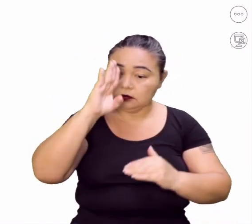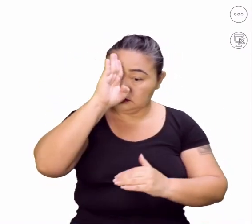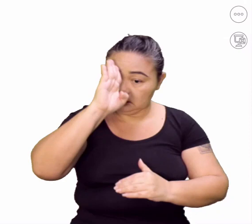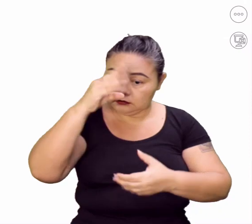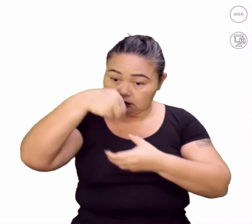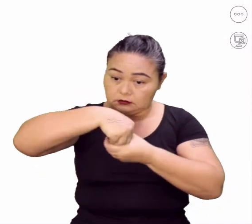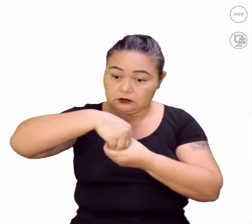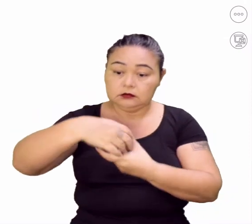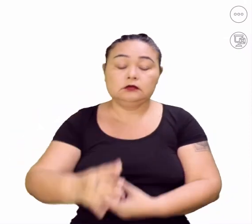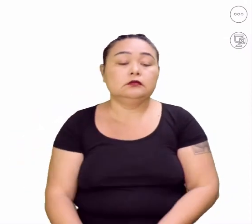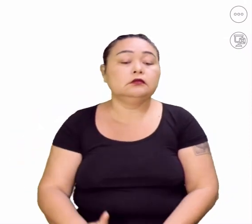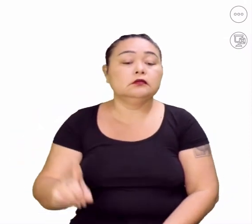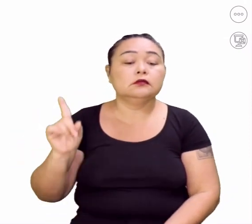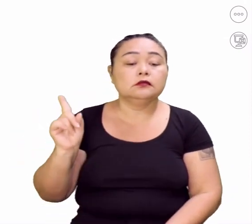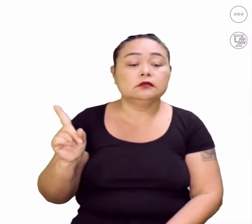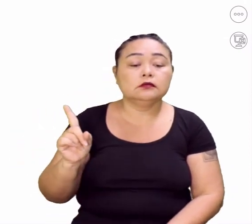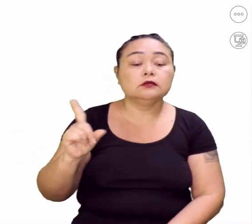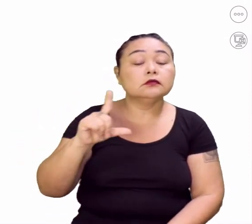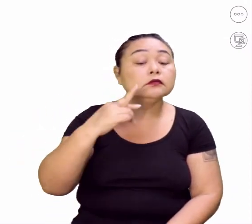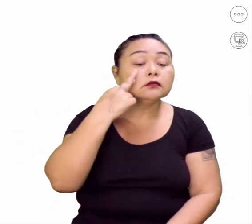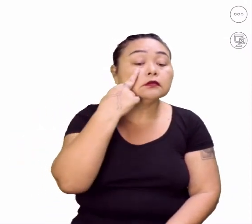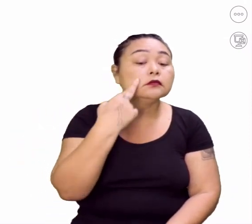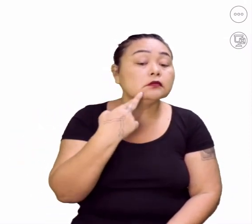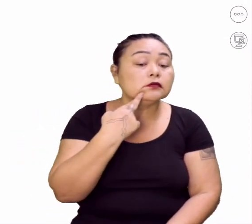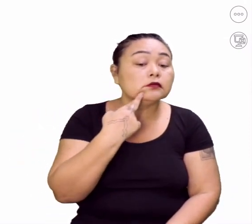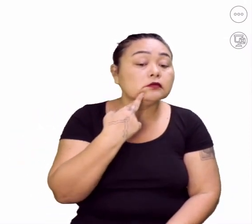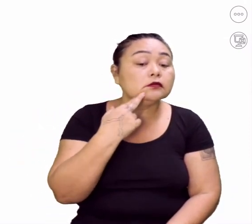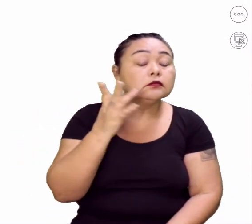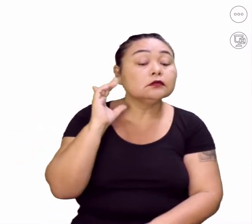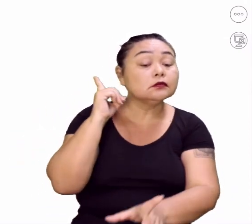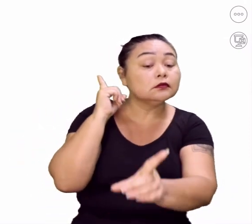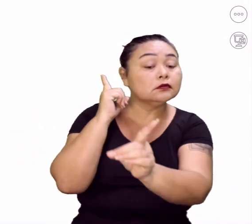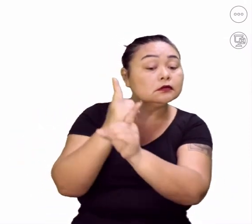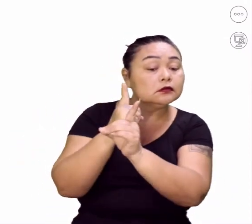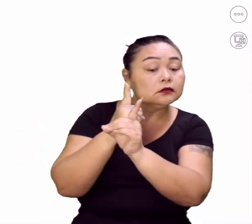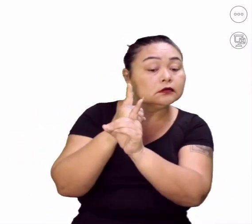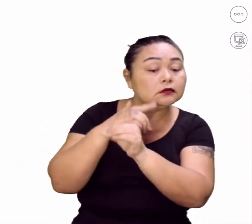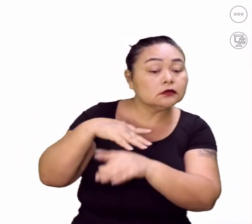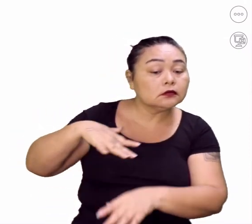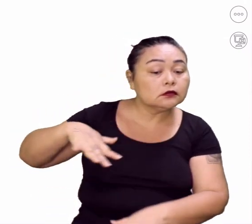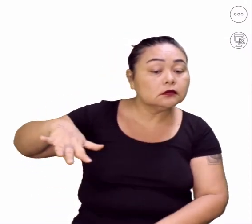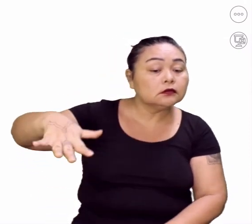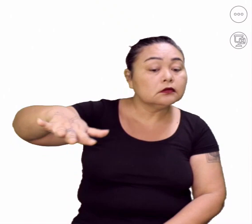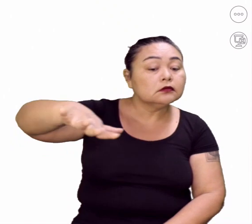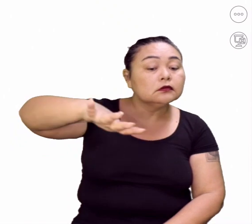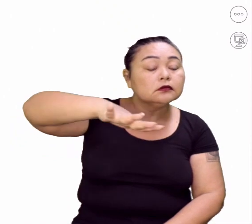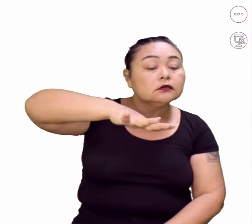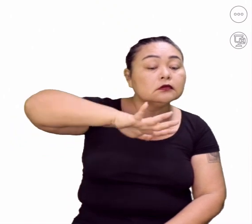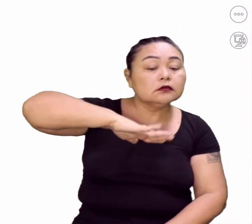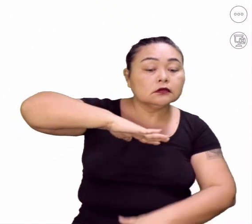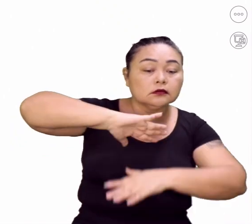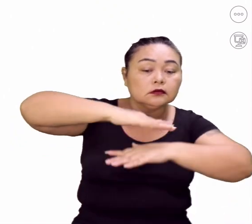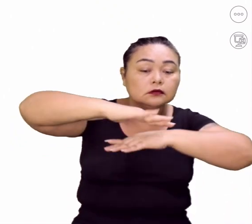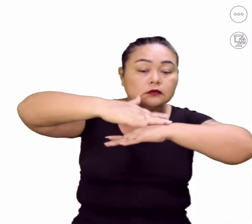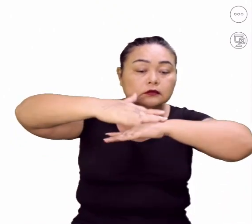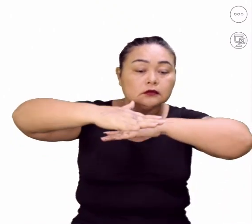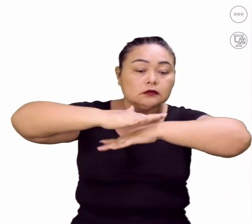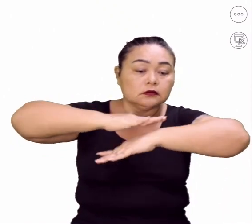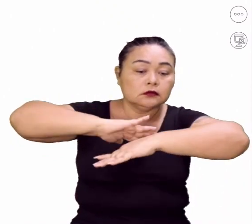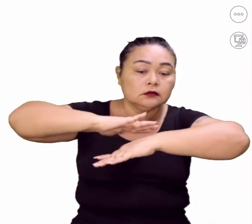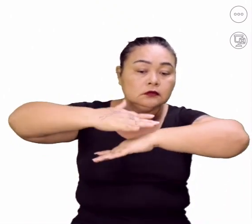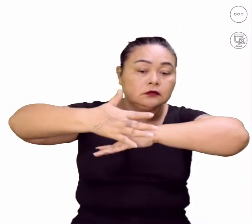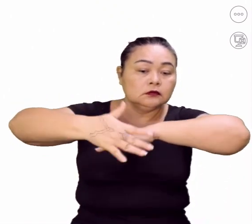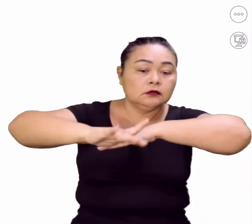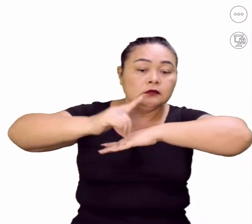Brasil. Então a gente observa que em Rondônia a gente vai encontrar essas áreas de plataformas e escudos que